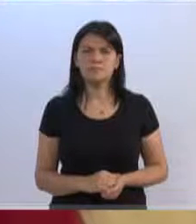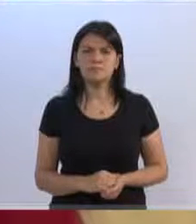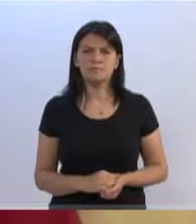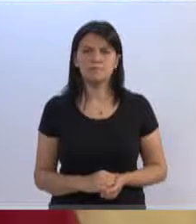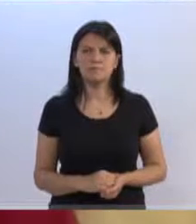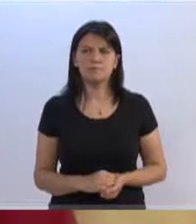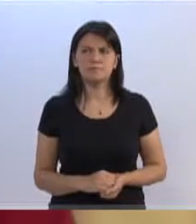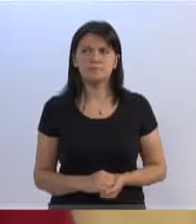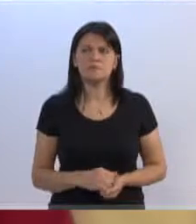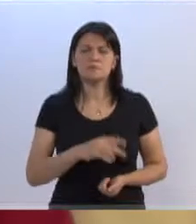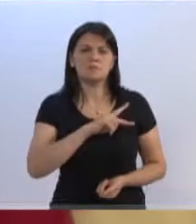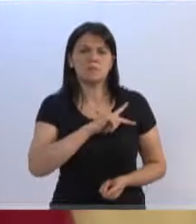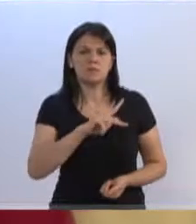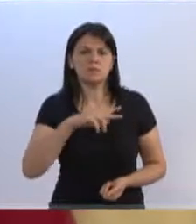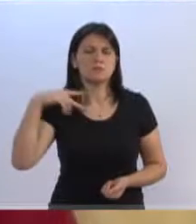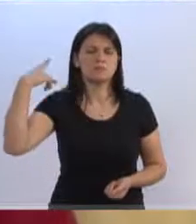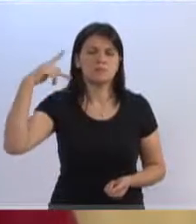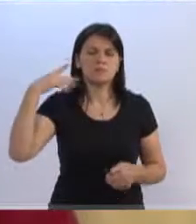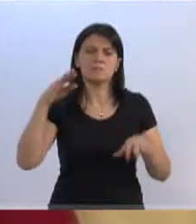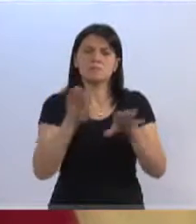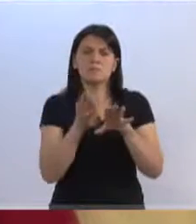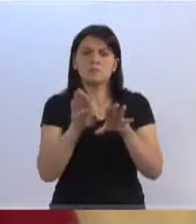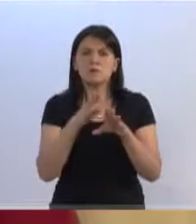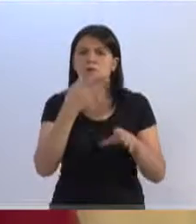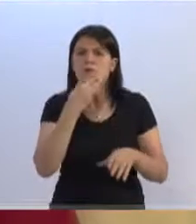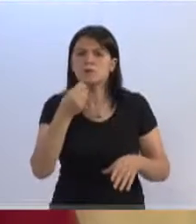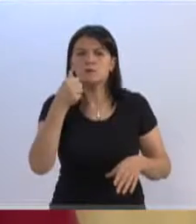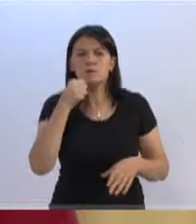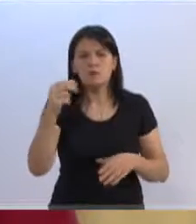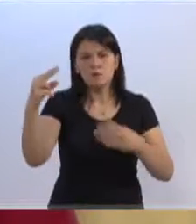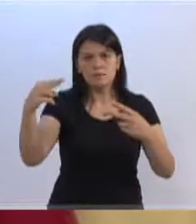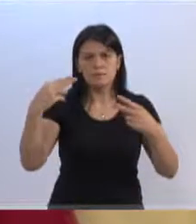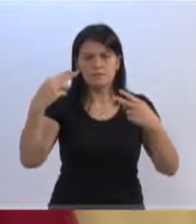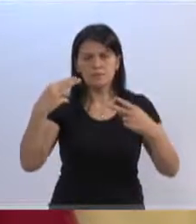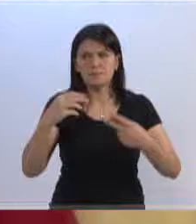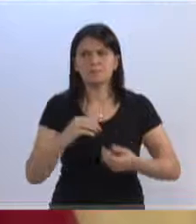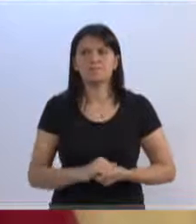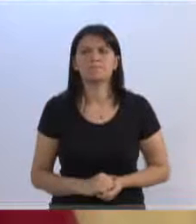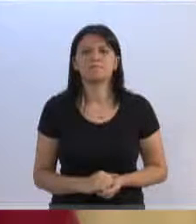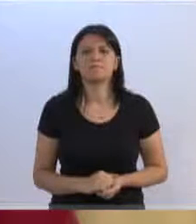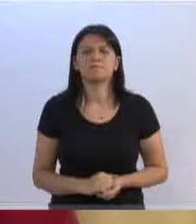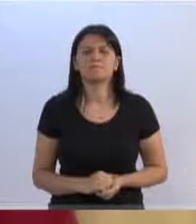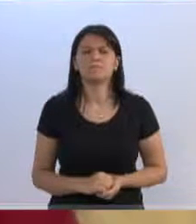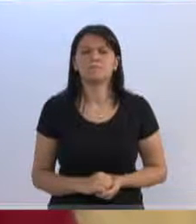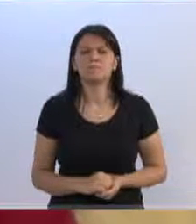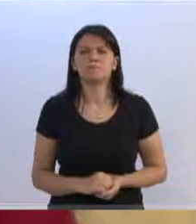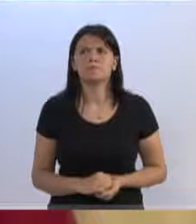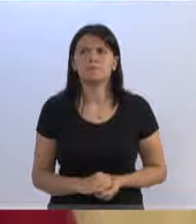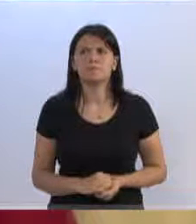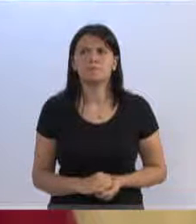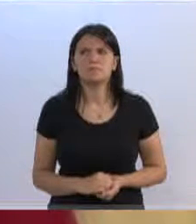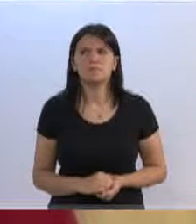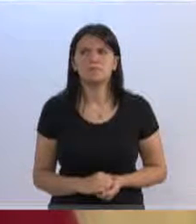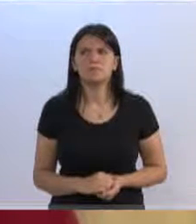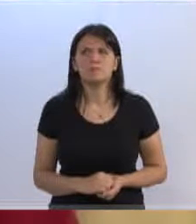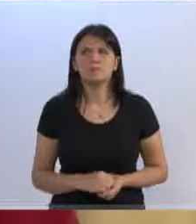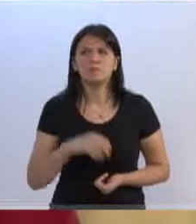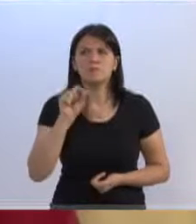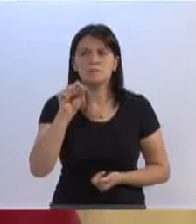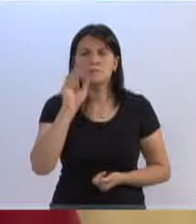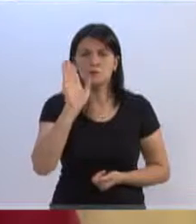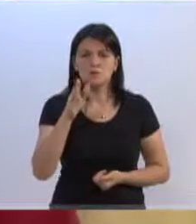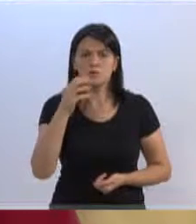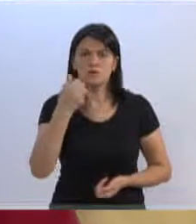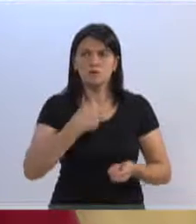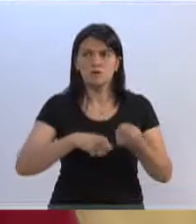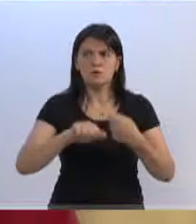Senhor presidente, senhores vereadores, senhoras e senhores que nos assistem. Quem já